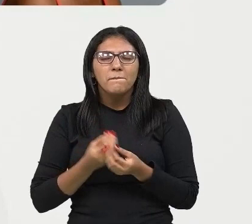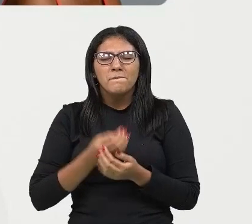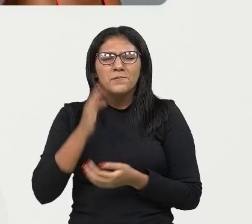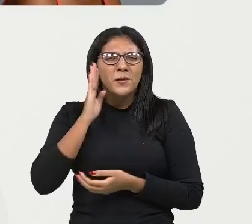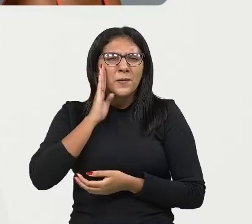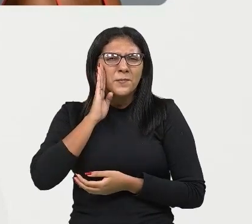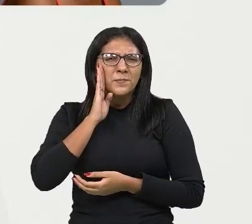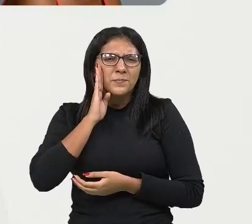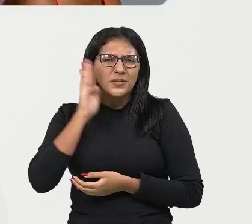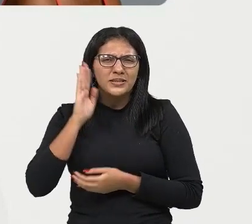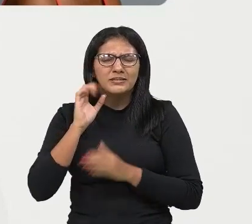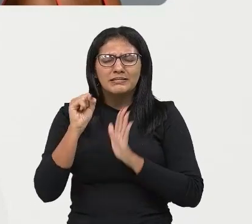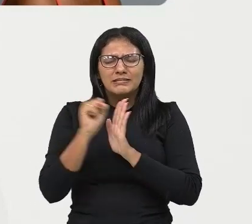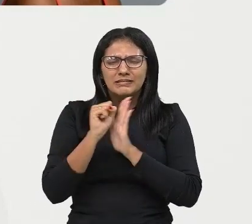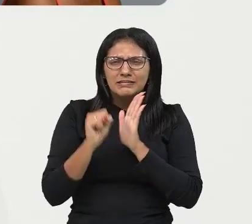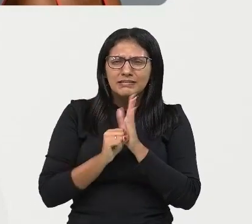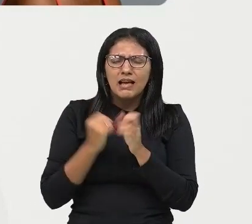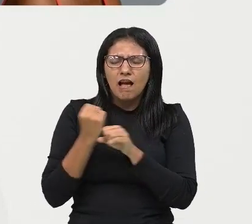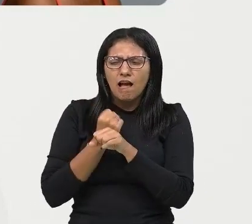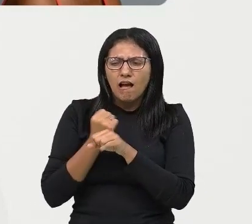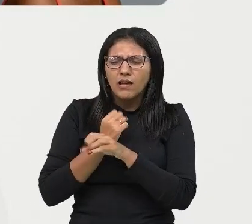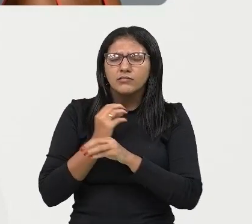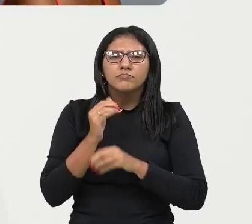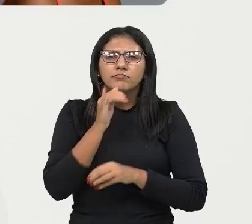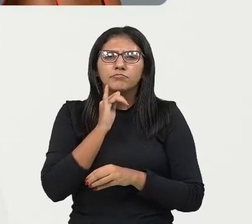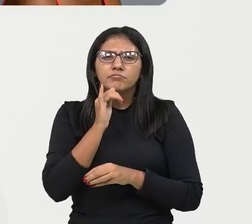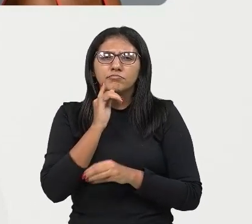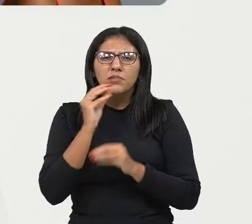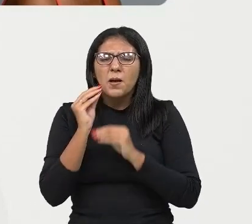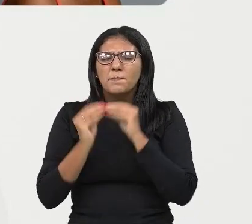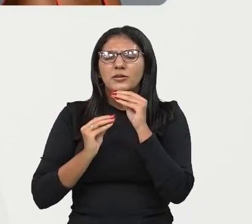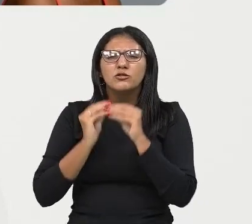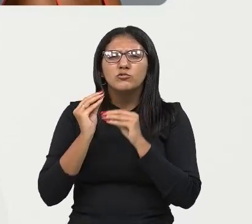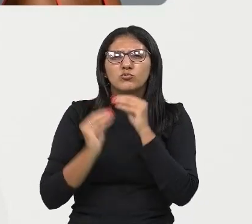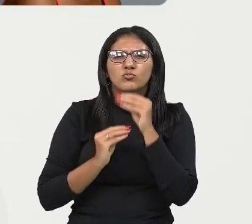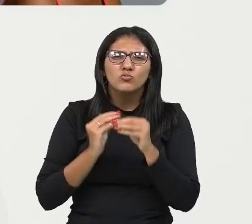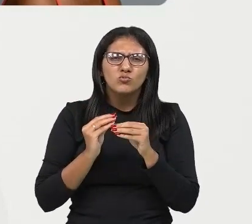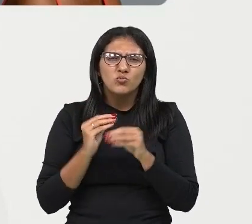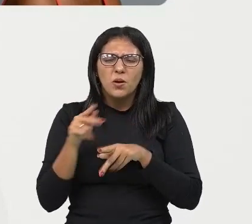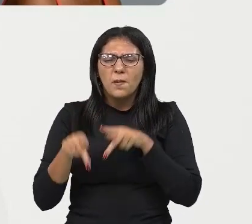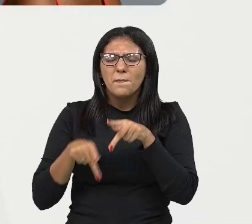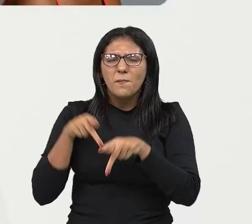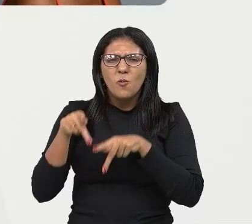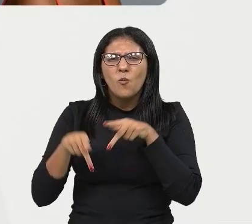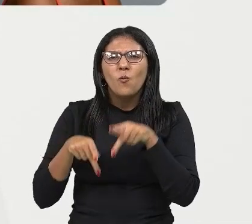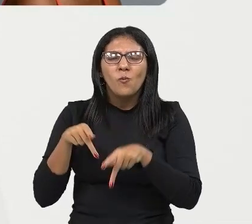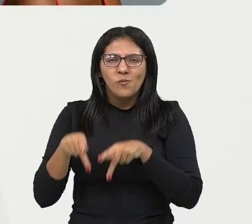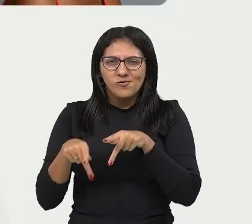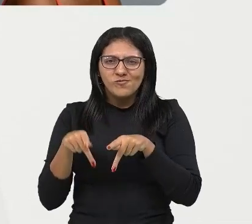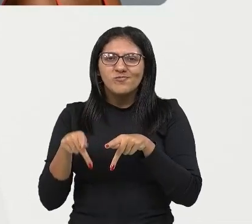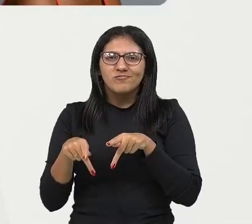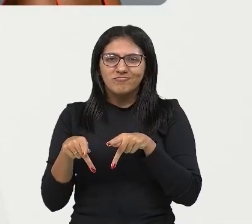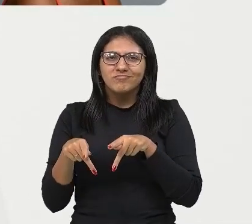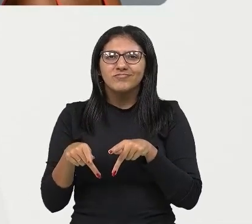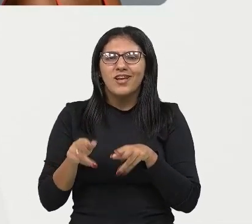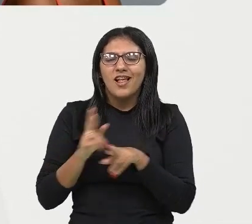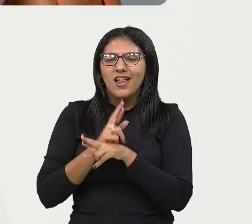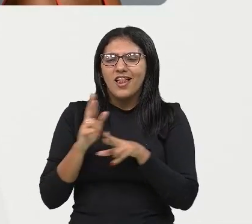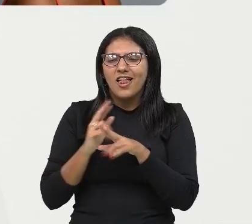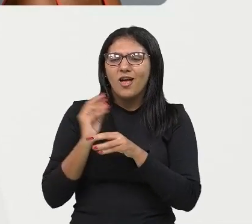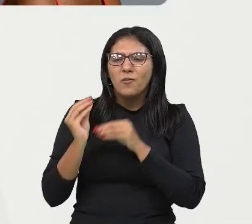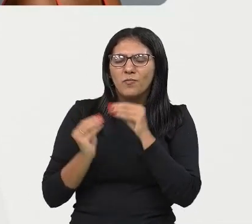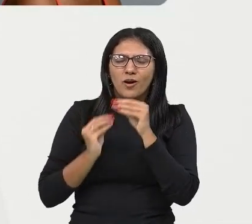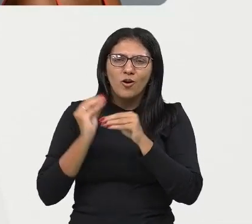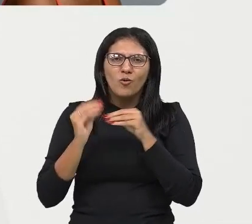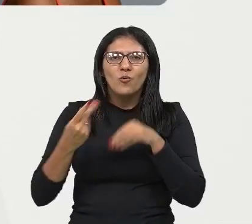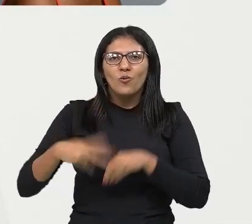aí de séculos de miscigenação. O que é miscigenação, gente? Vai ser a mistura entre os povos